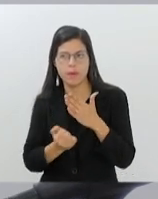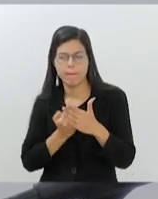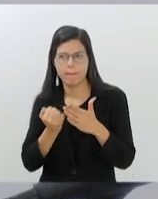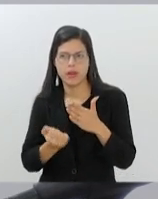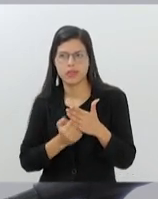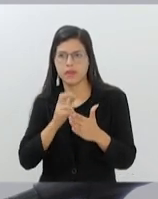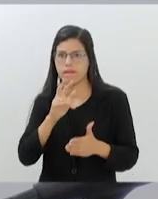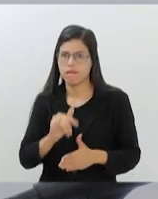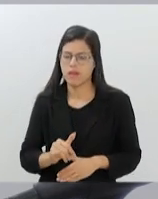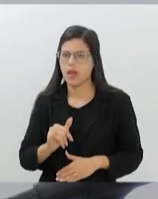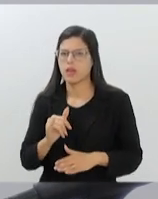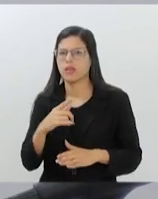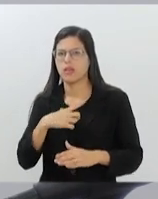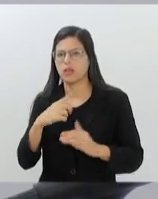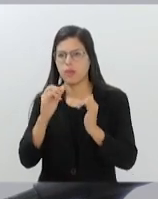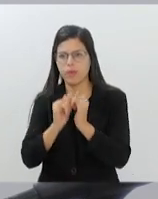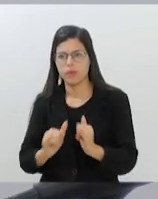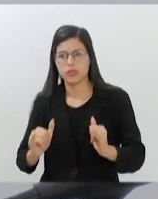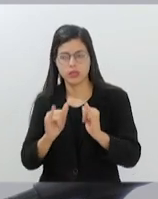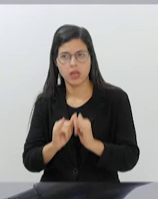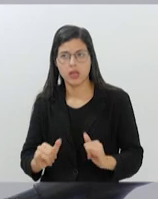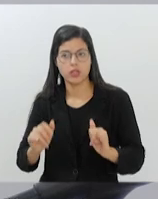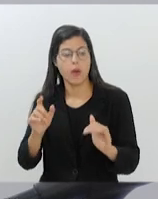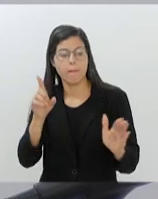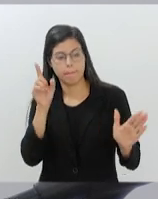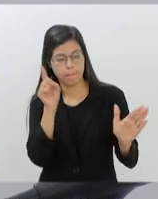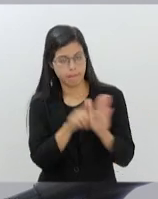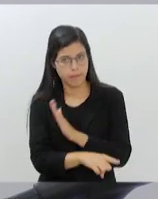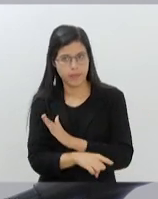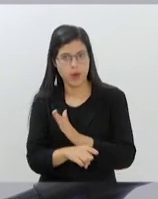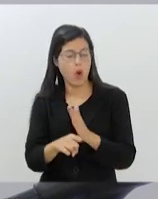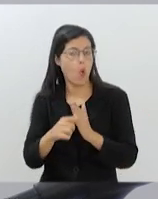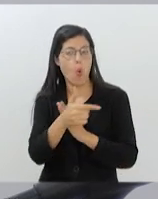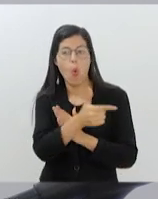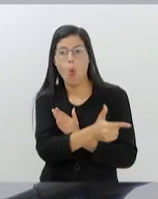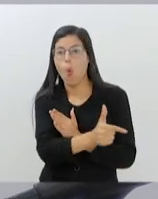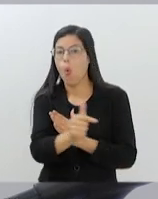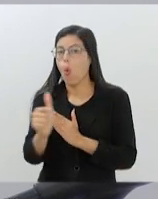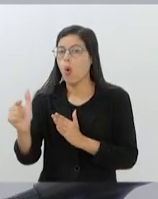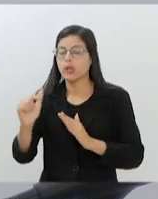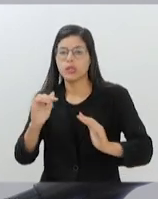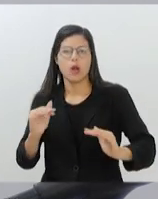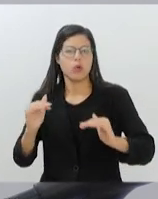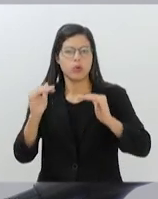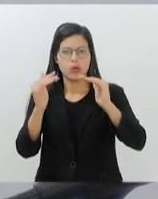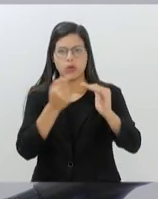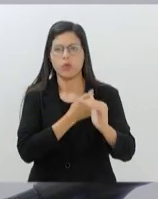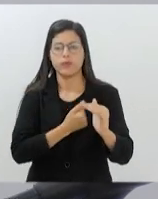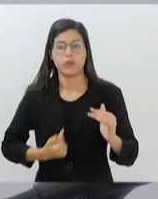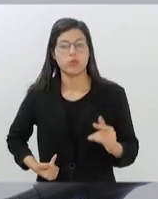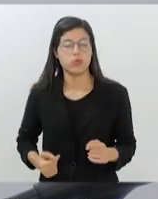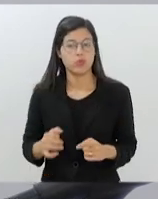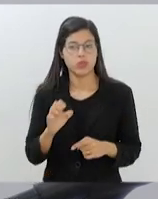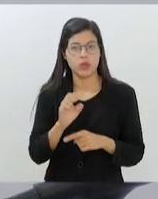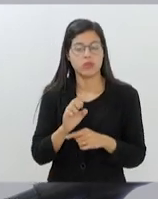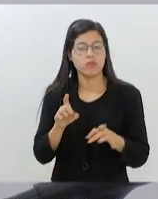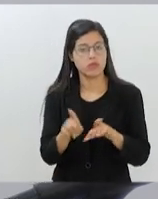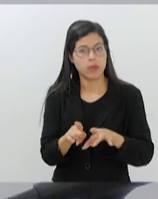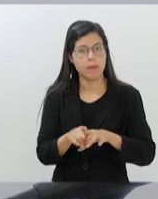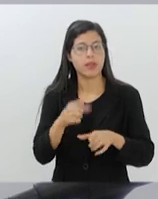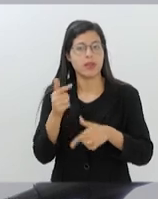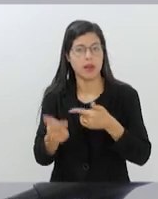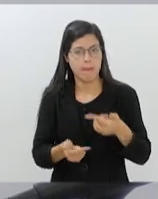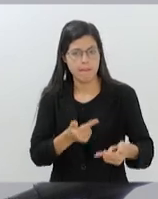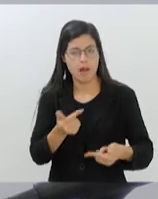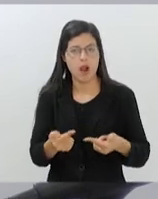daquela publicidade aí eu l Perguntei alguma outra autoridade do Governo do Estado também atua desta forma o